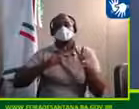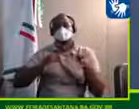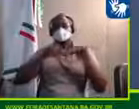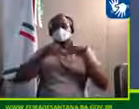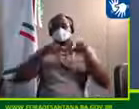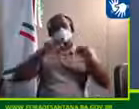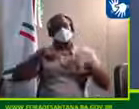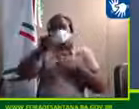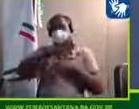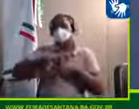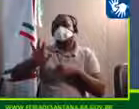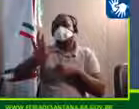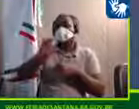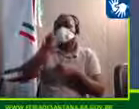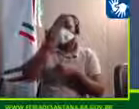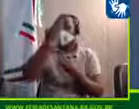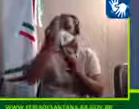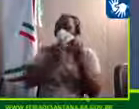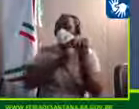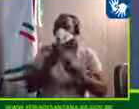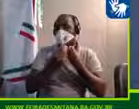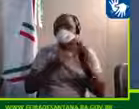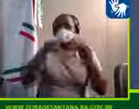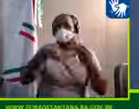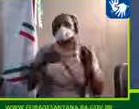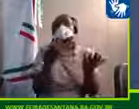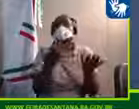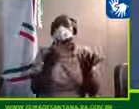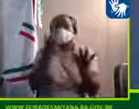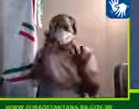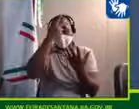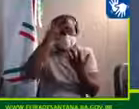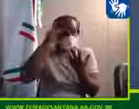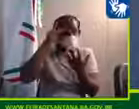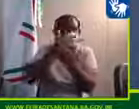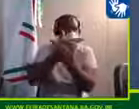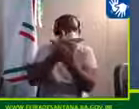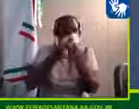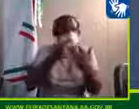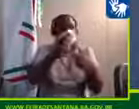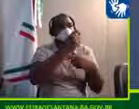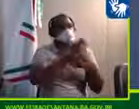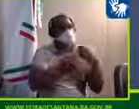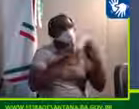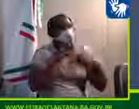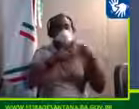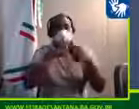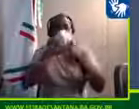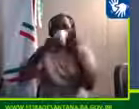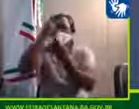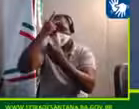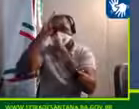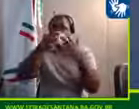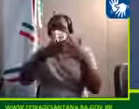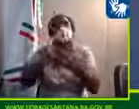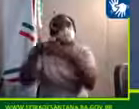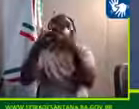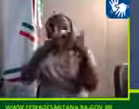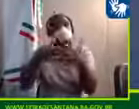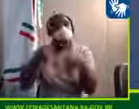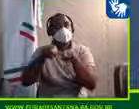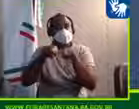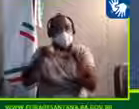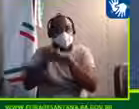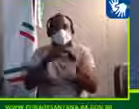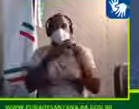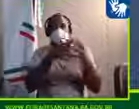que ser entendida dentro desse perfil como uma cidade onde circulam dezenas e dezenas, centenas de caminhões,